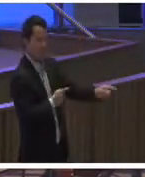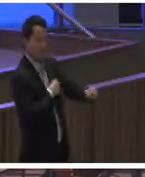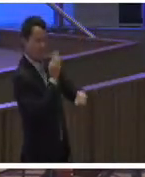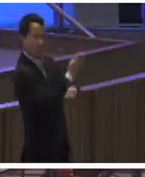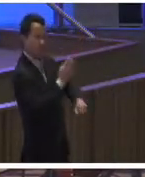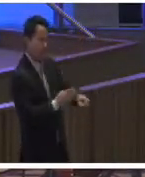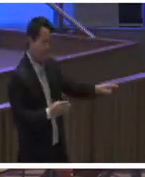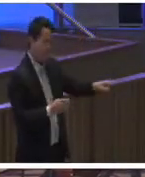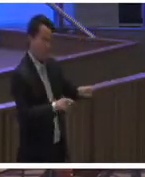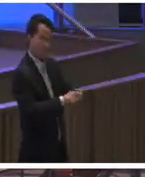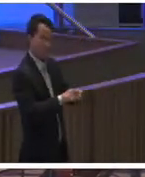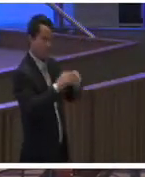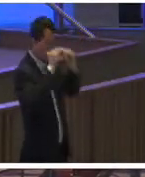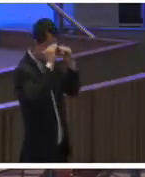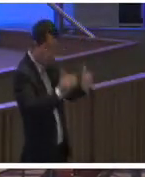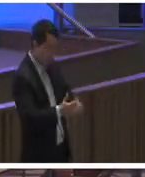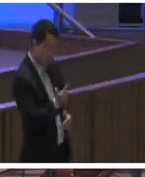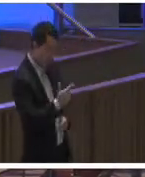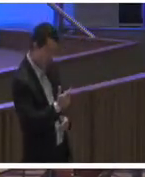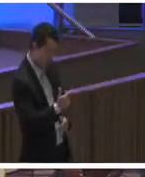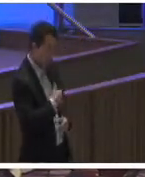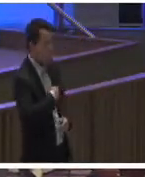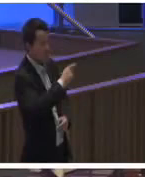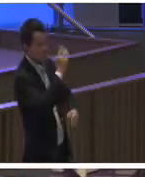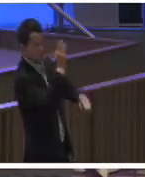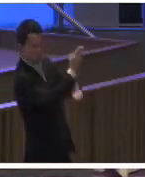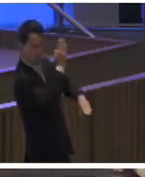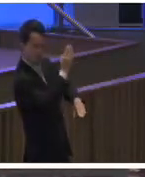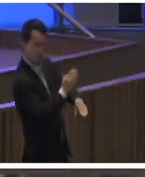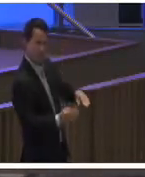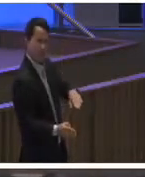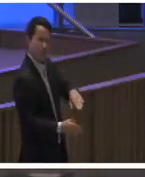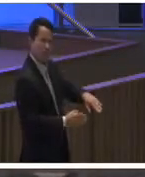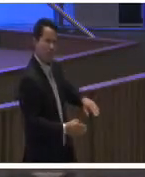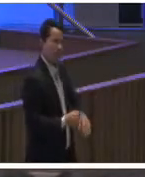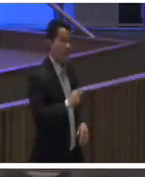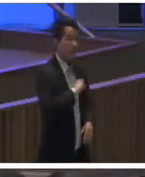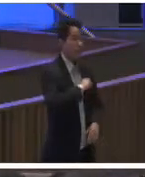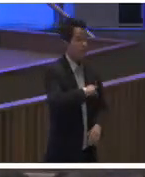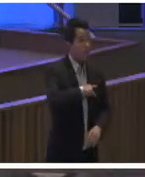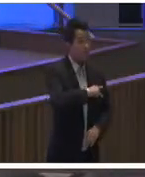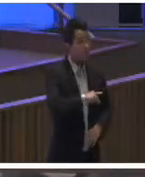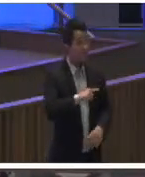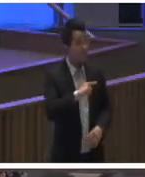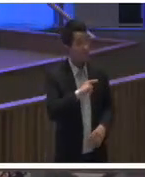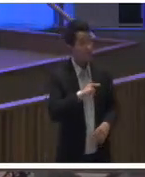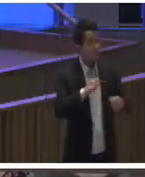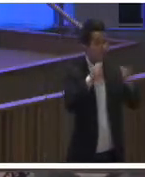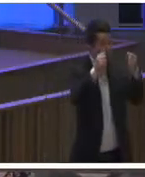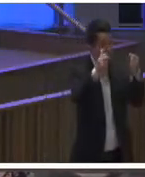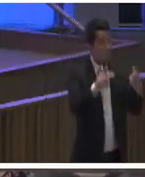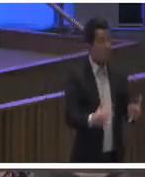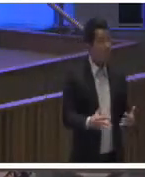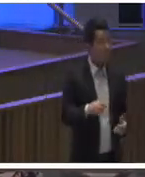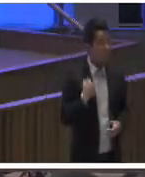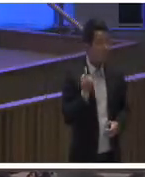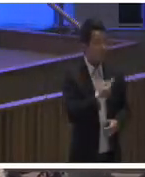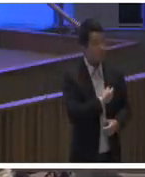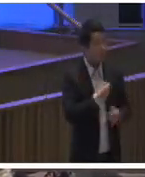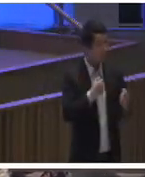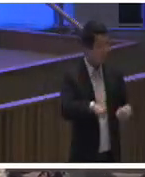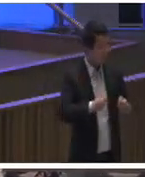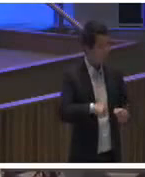são credenciais, e elas são armas do poder de Deus. O poder de Deus está